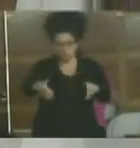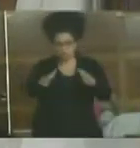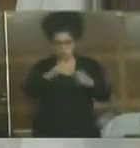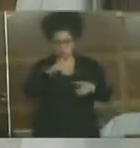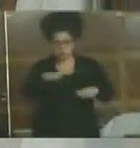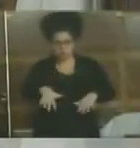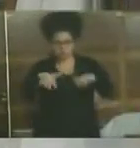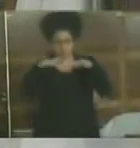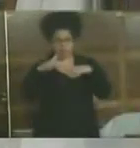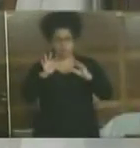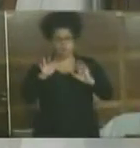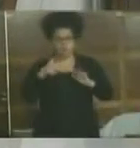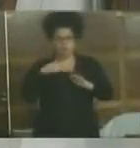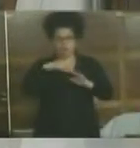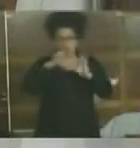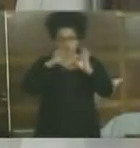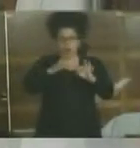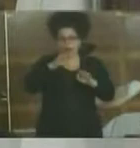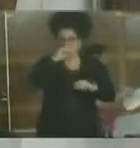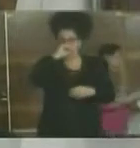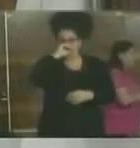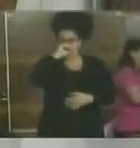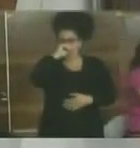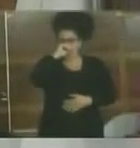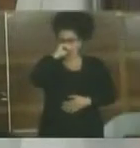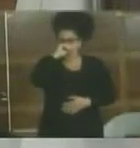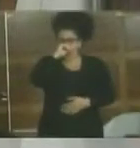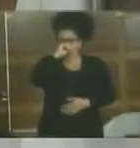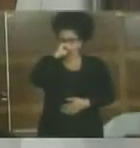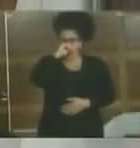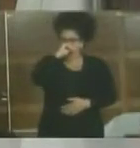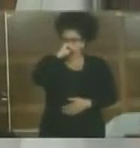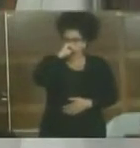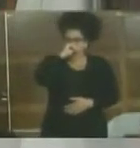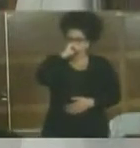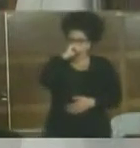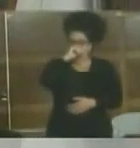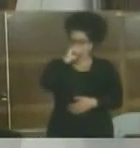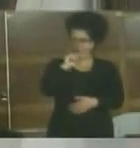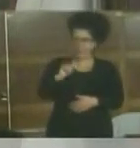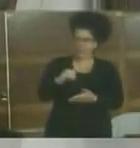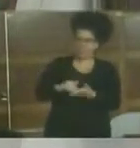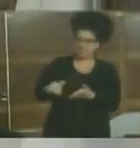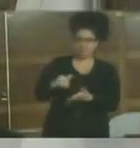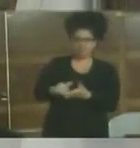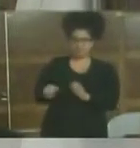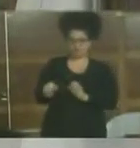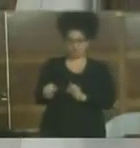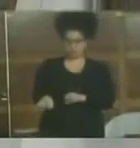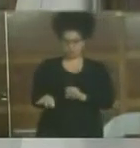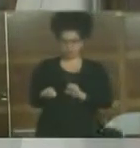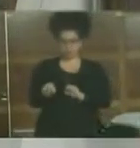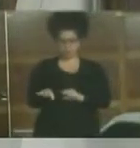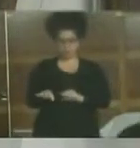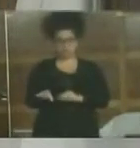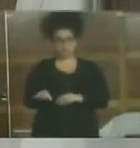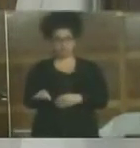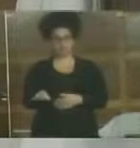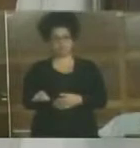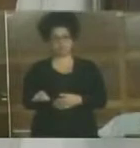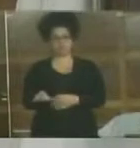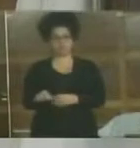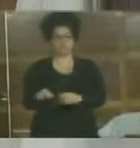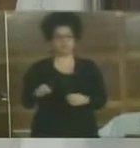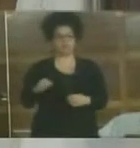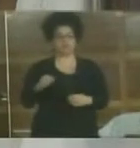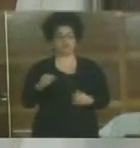confusão, mas eu tenho certeza que, com boa vontade da Secretaria de Educação, com boa vontade do proprietário do terreno ao